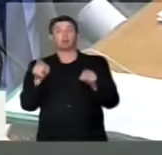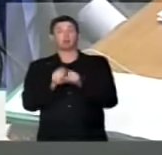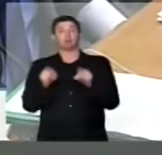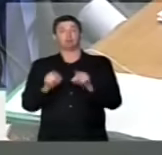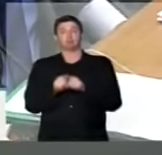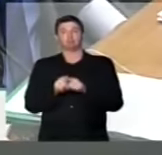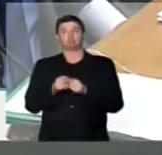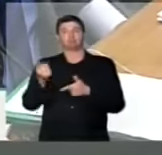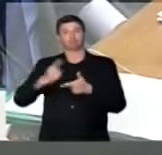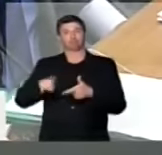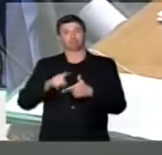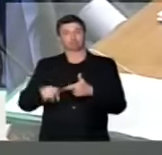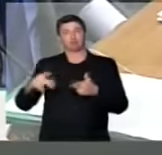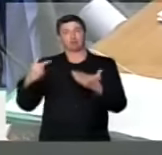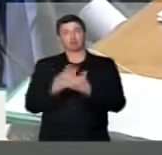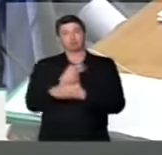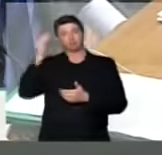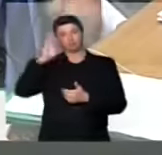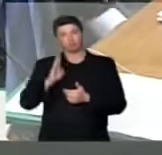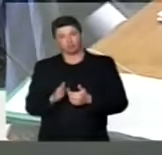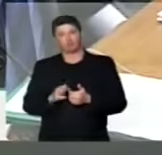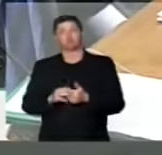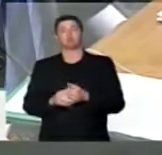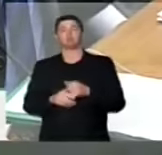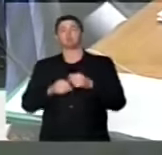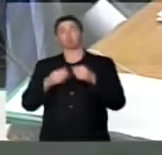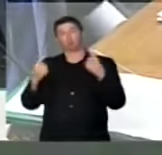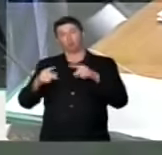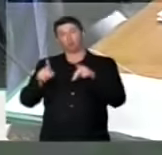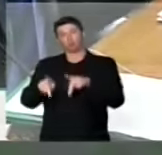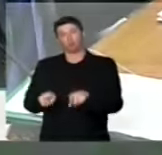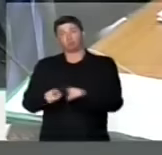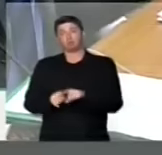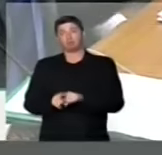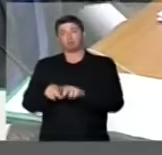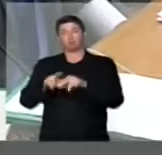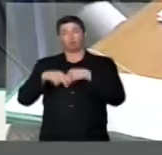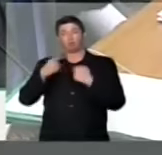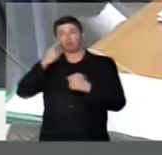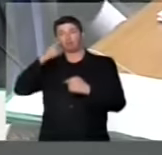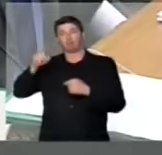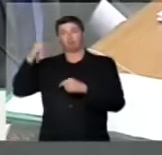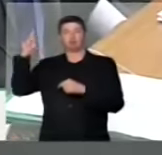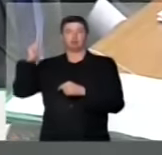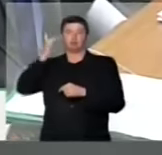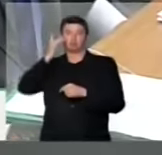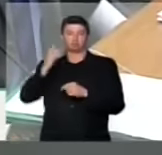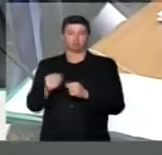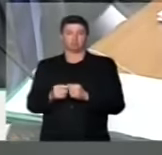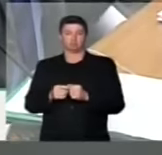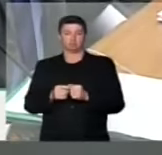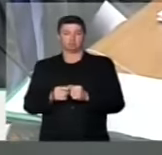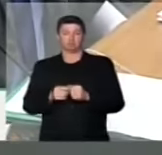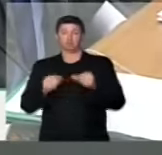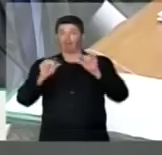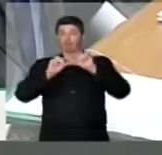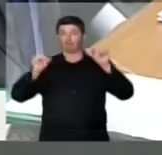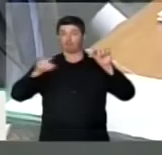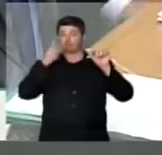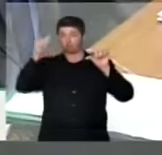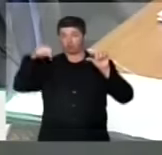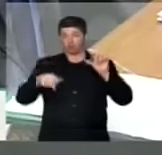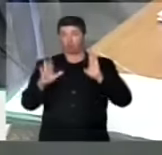as consequências ao Brasil e aos brasileiros dos crimes cometidos. E recorro à frase dita a esta